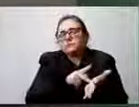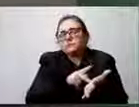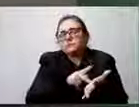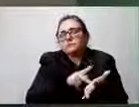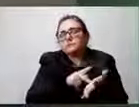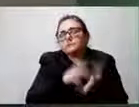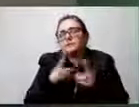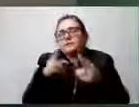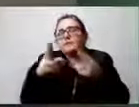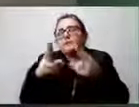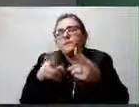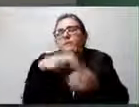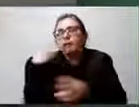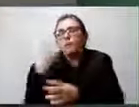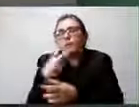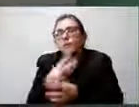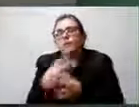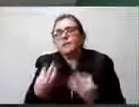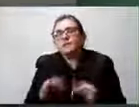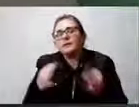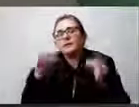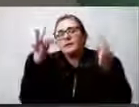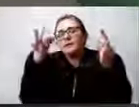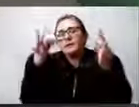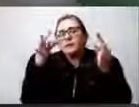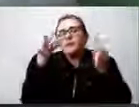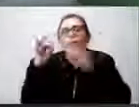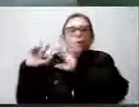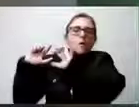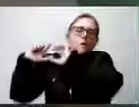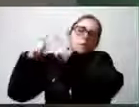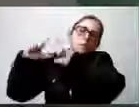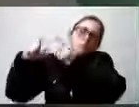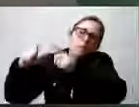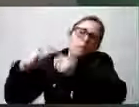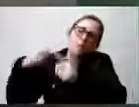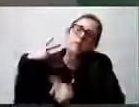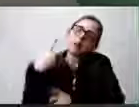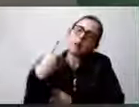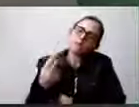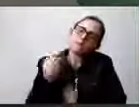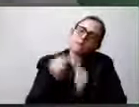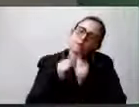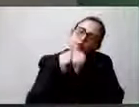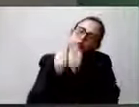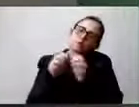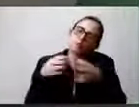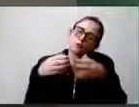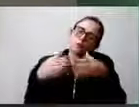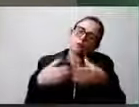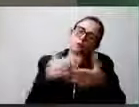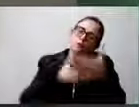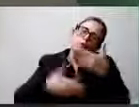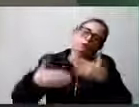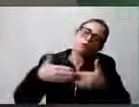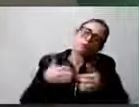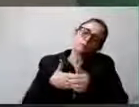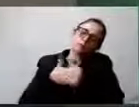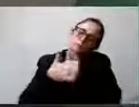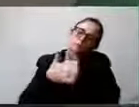sempre procura o tratamento conservador, levando com a equipe, né, toda a condução do